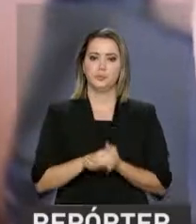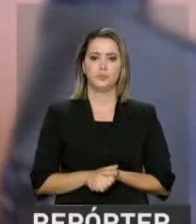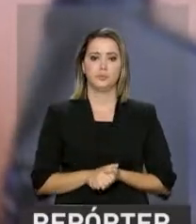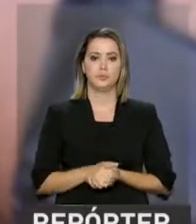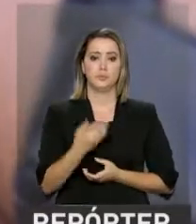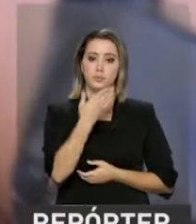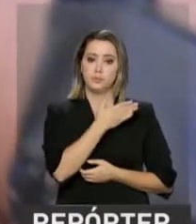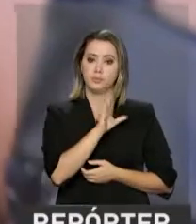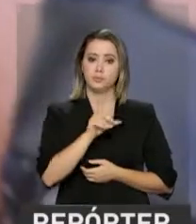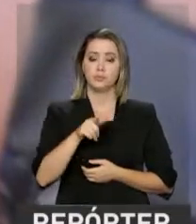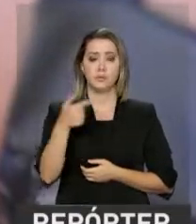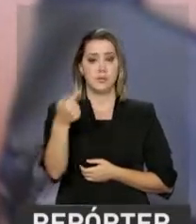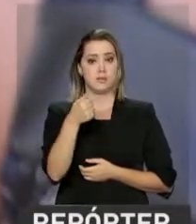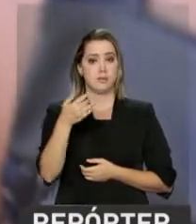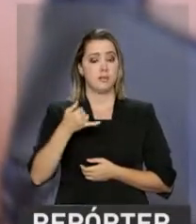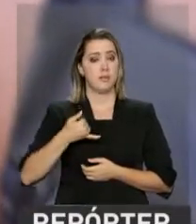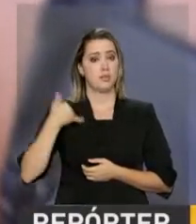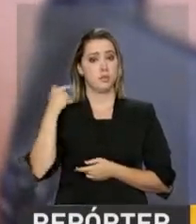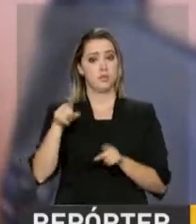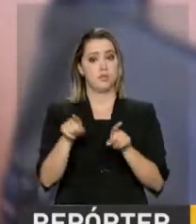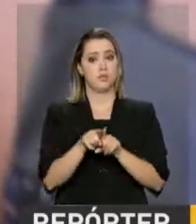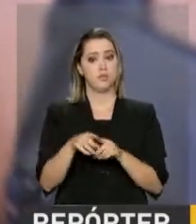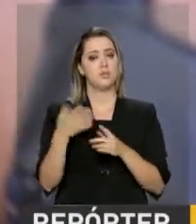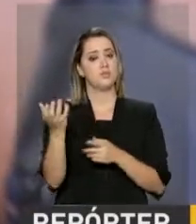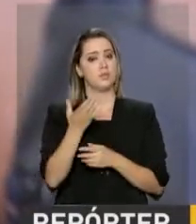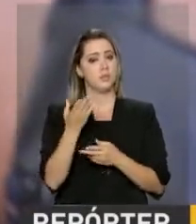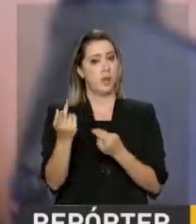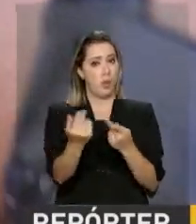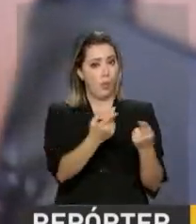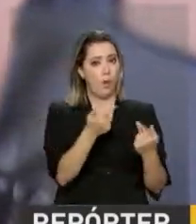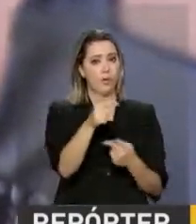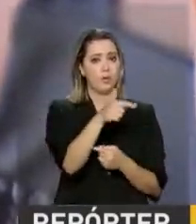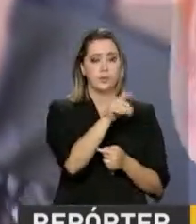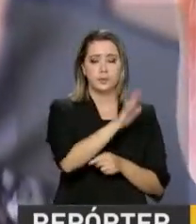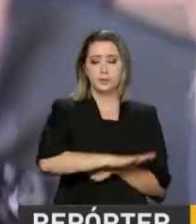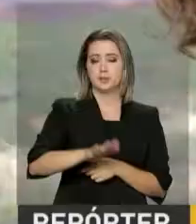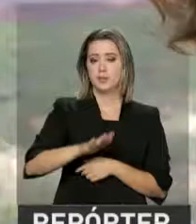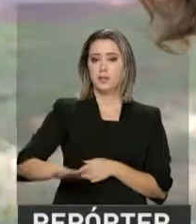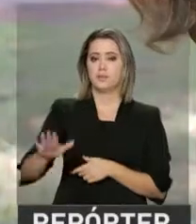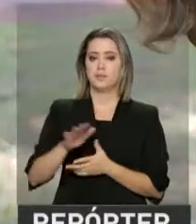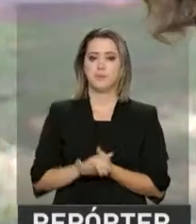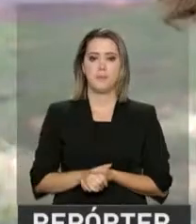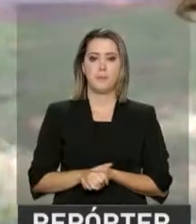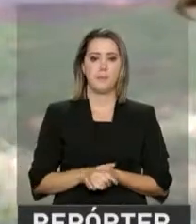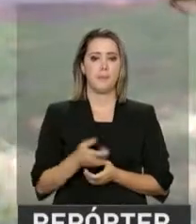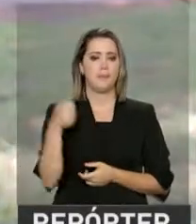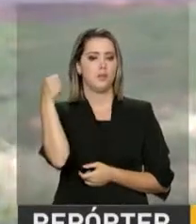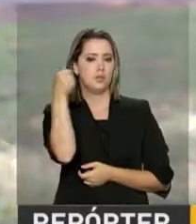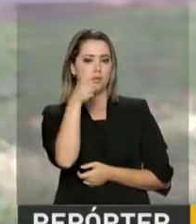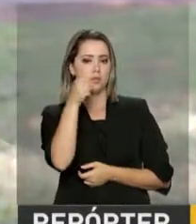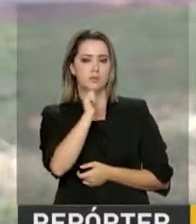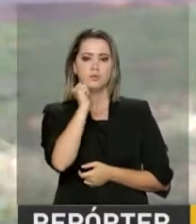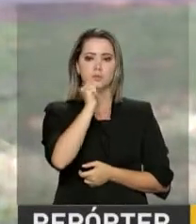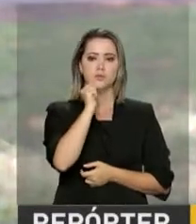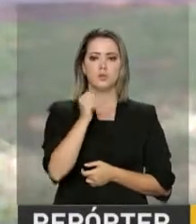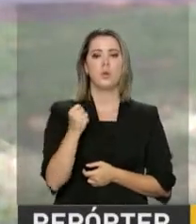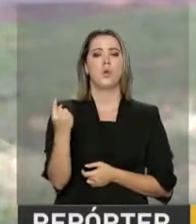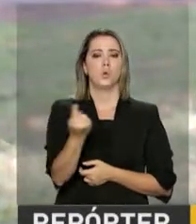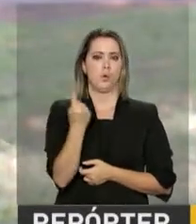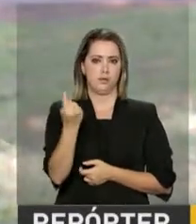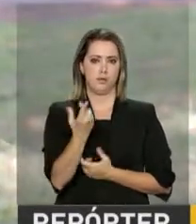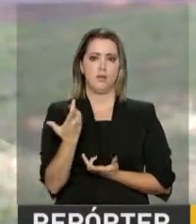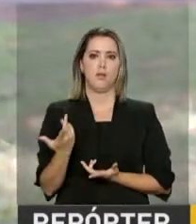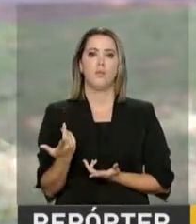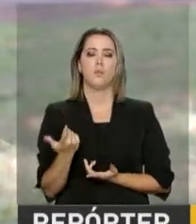filipe tem sete anos e tenta fazer tudo como qualquer outra criança é excludente sozinho